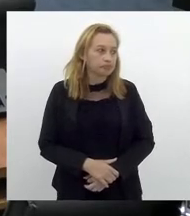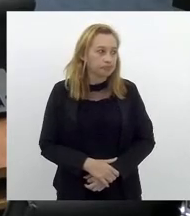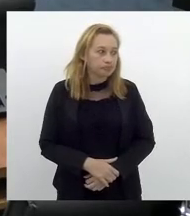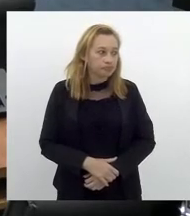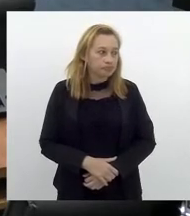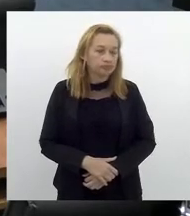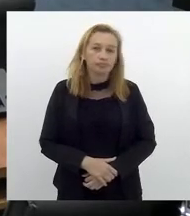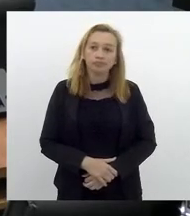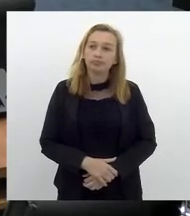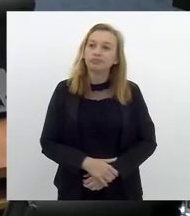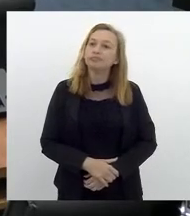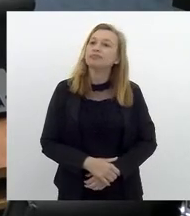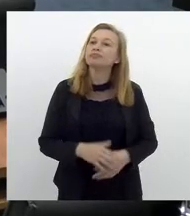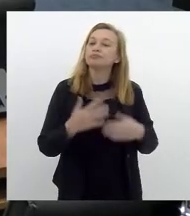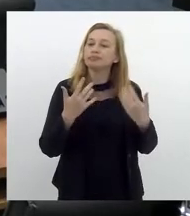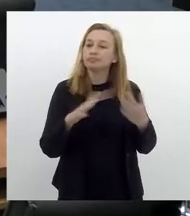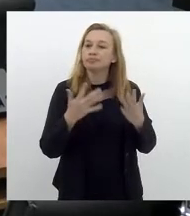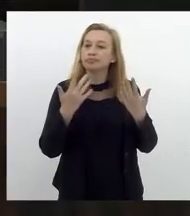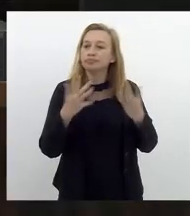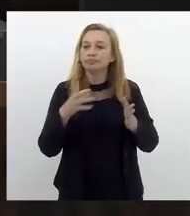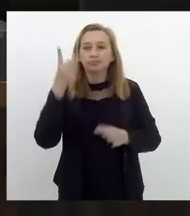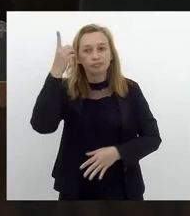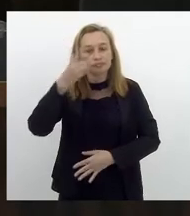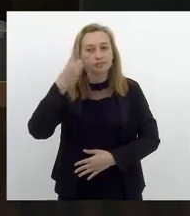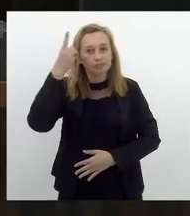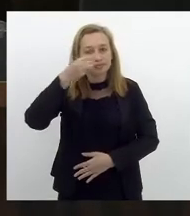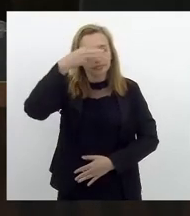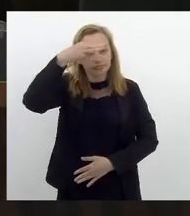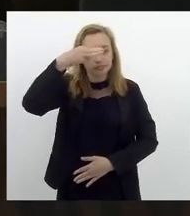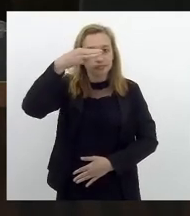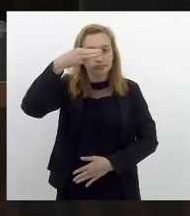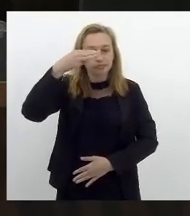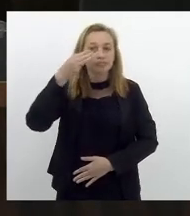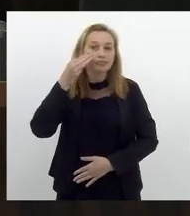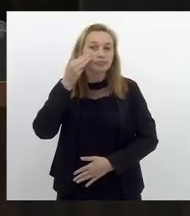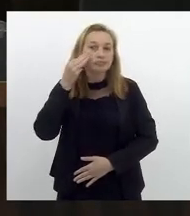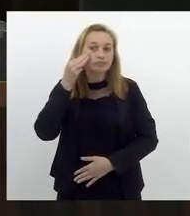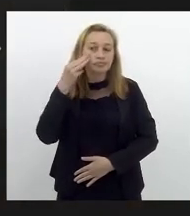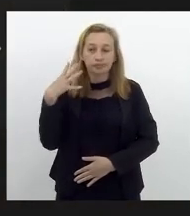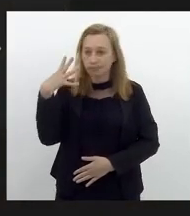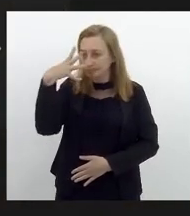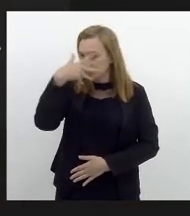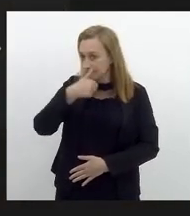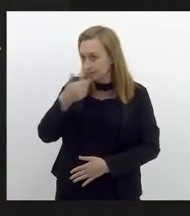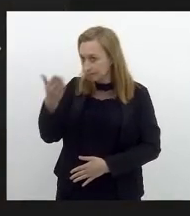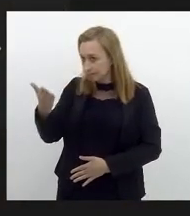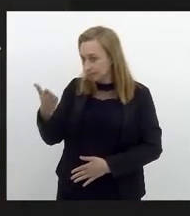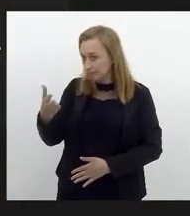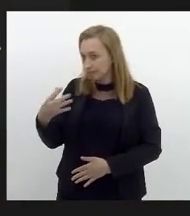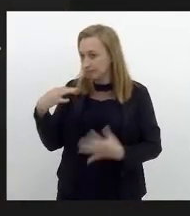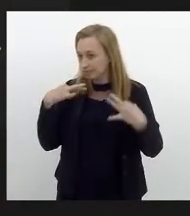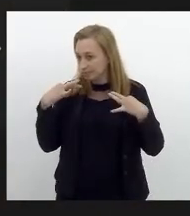Enquanto isso, saudar a deputada Mônica Francisco, que está belíssima de novo visual.